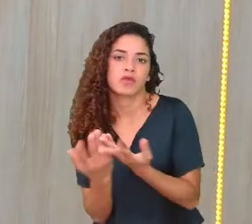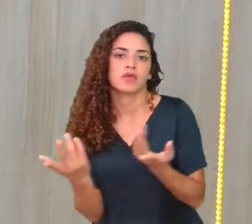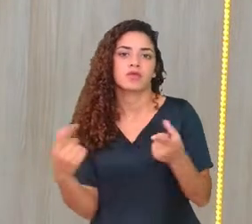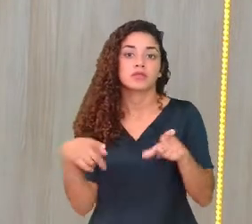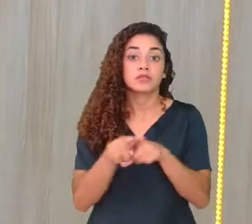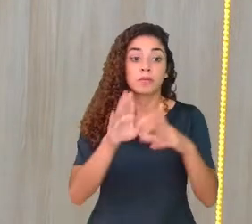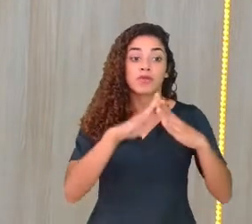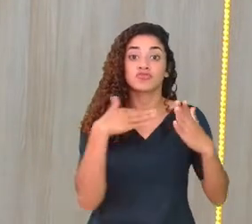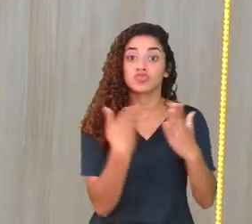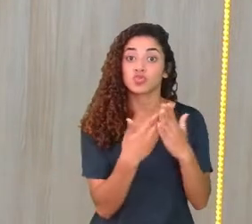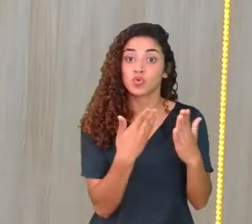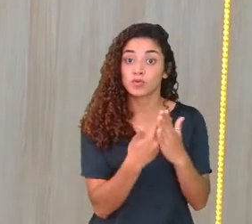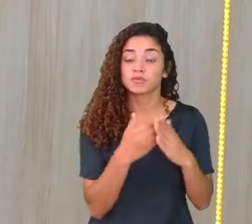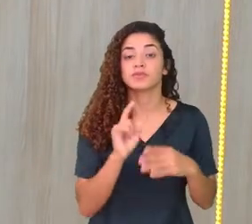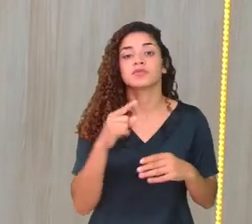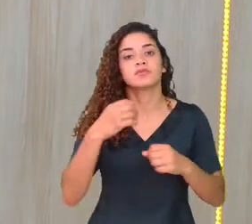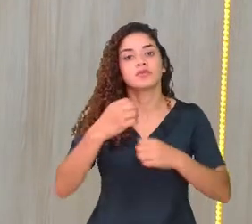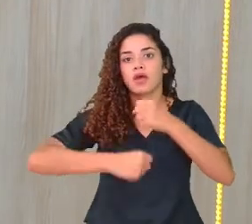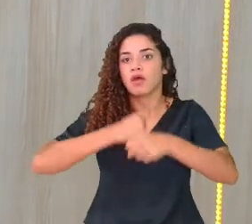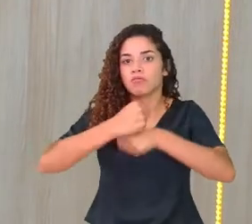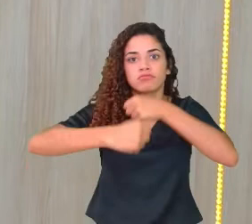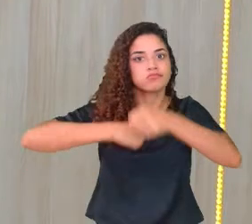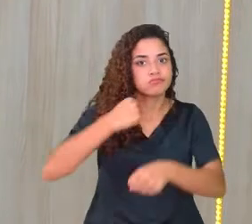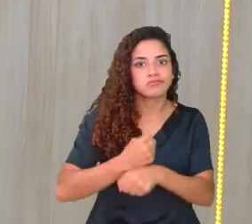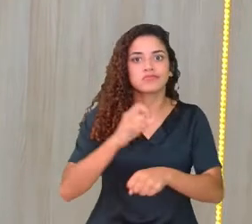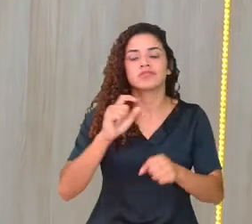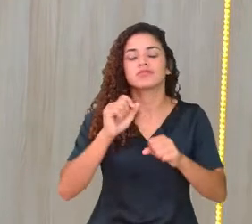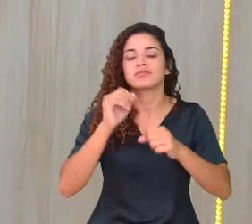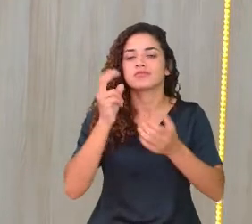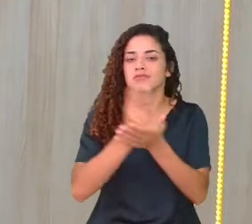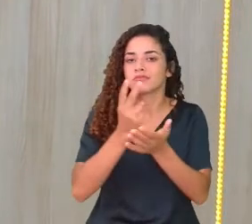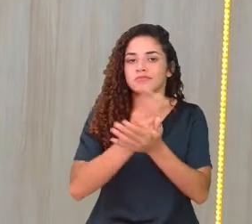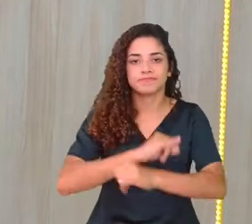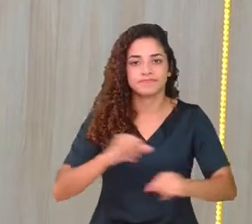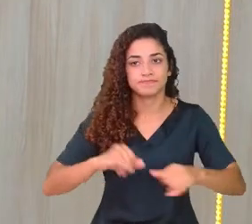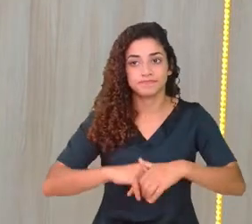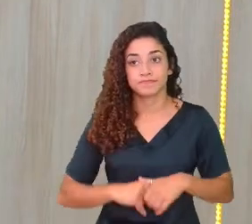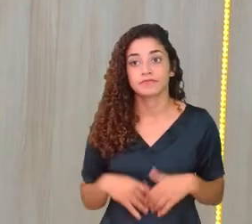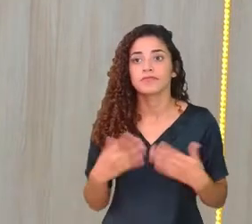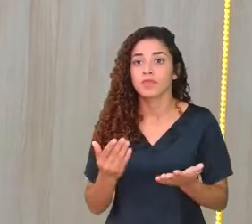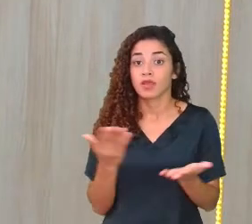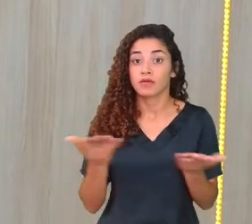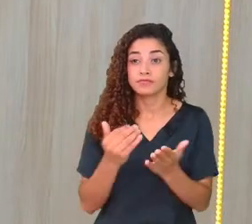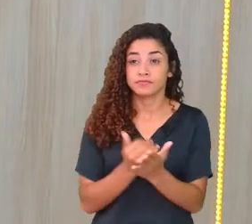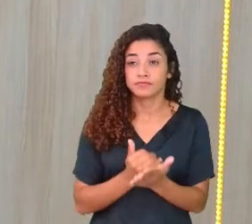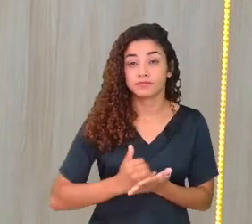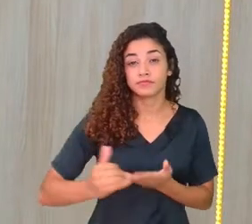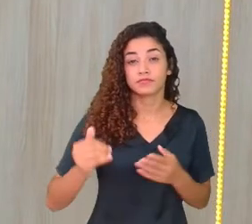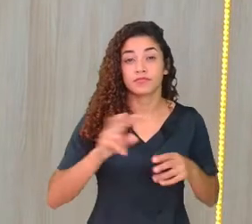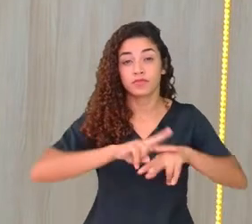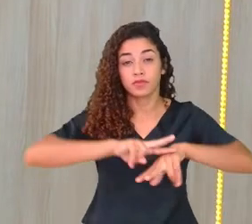nossa escola também, toda uma conscientização, tá certo? E aqui começando o nosso tema,